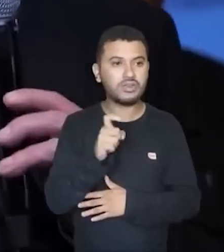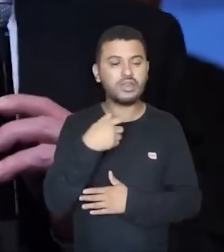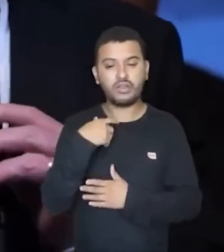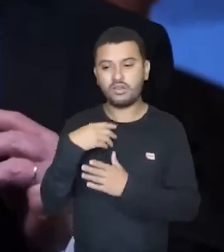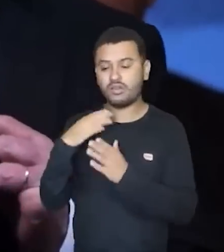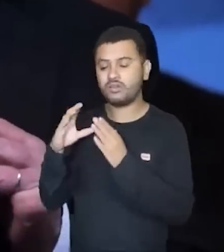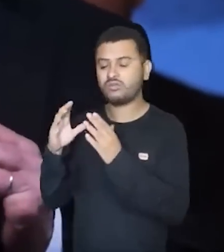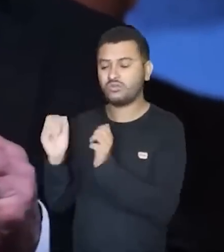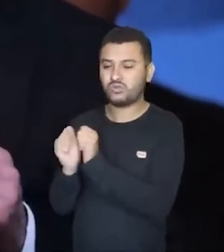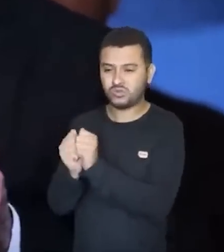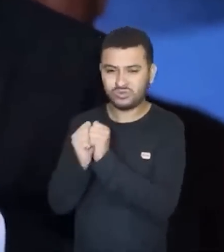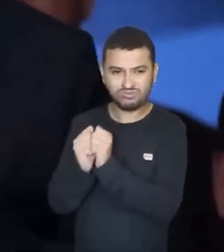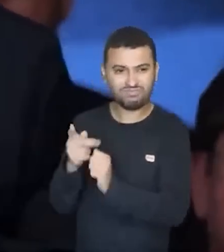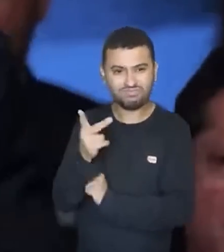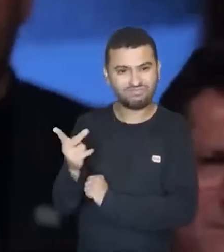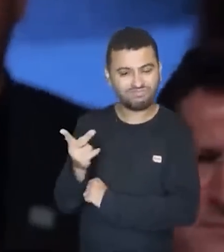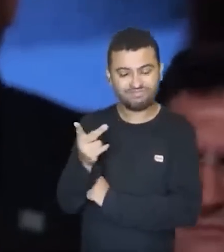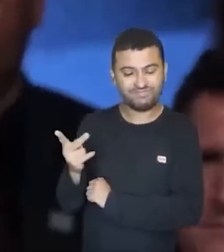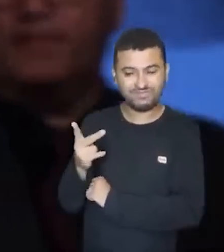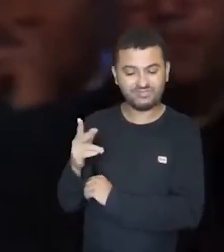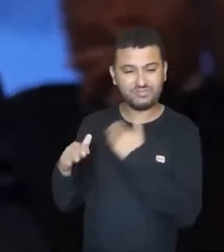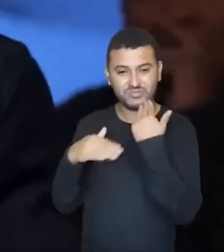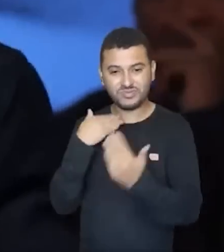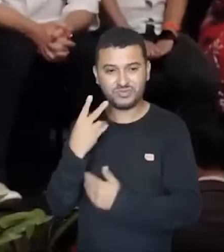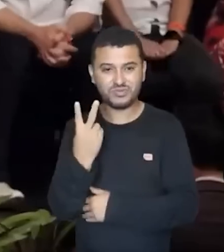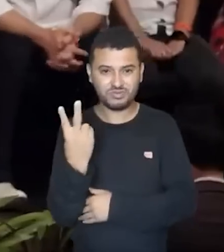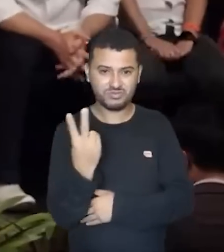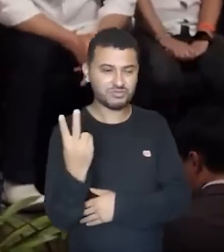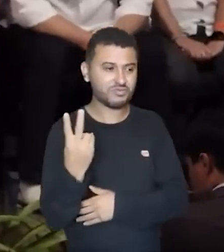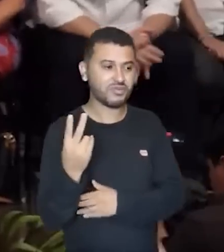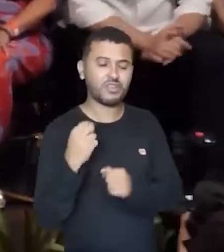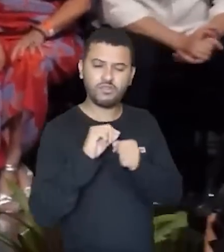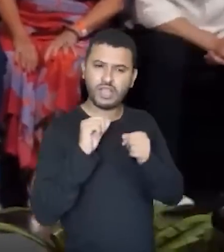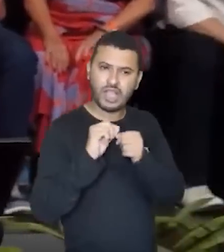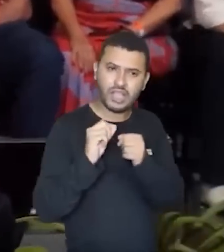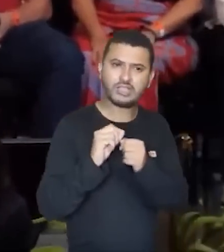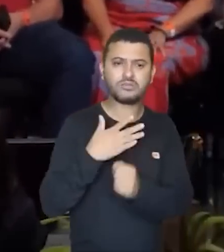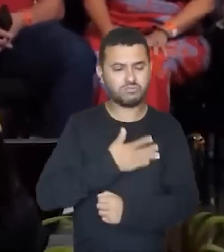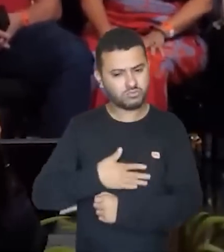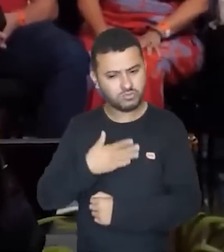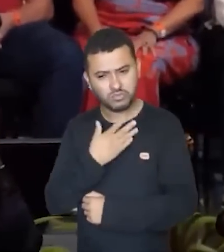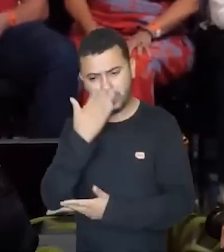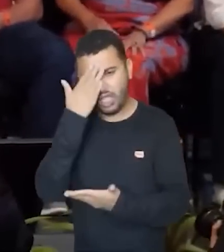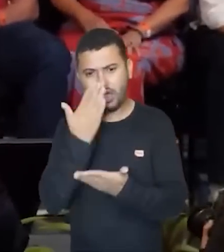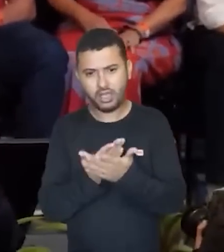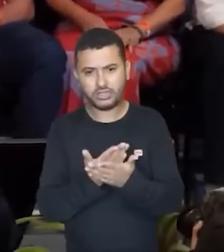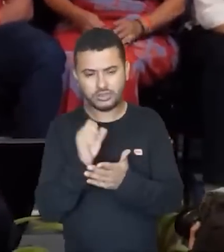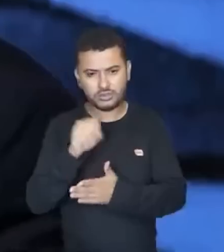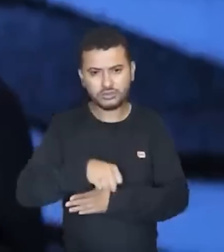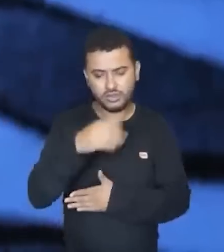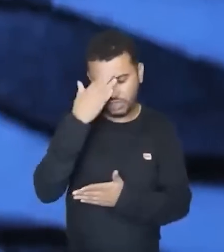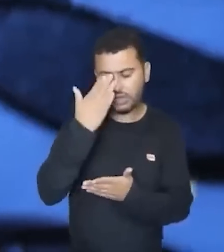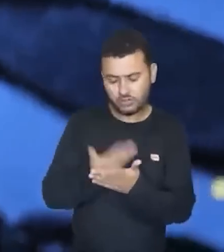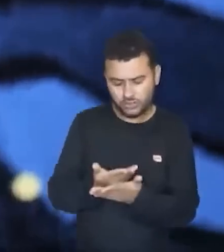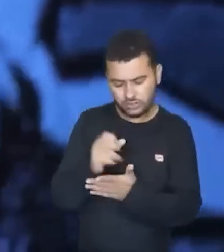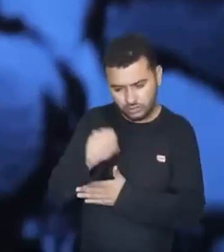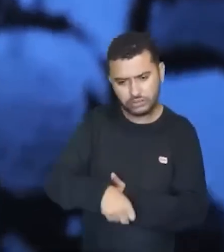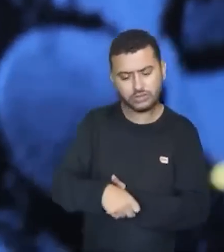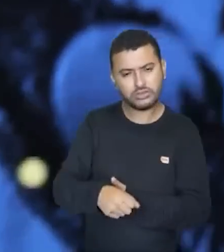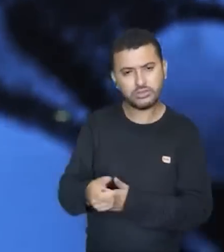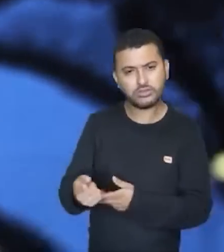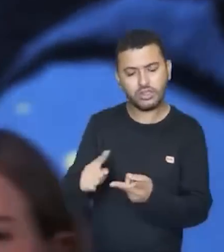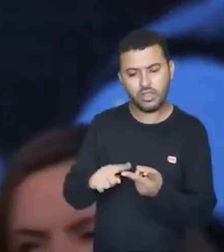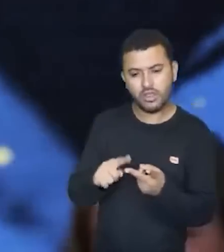Bola. E eu faço as coisas com prazer, porque eu acredito. Eu acredito. Quando eu